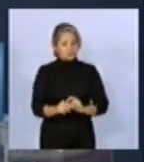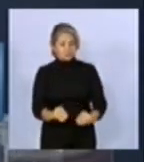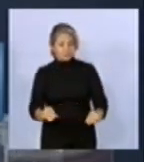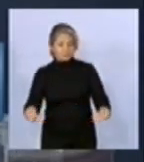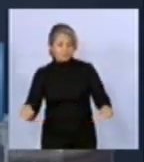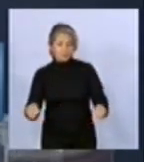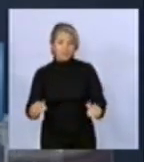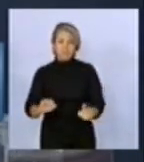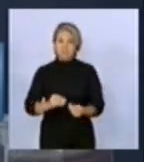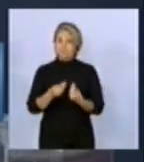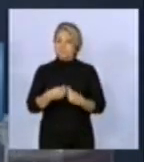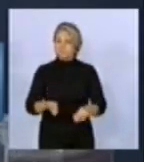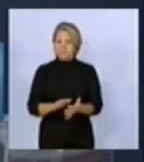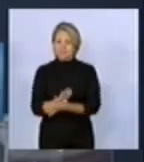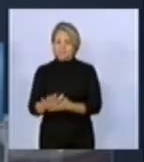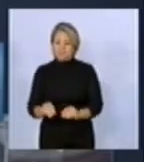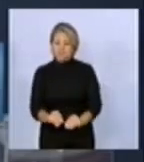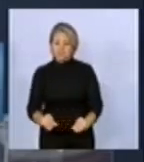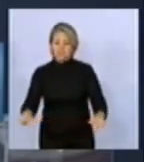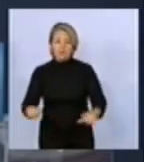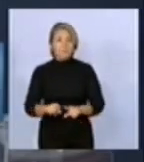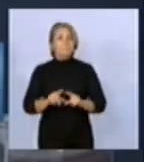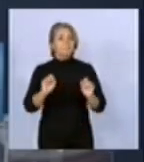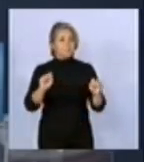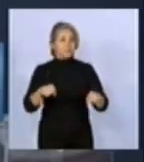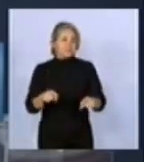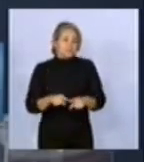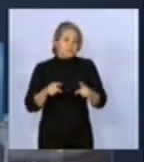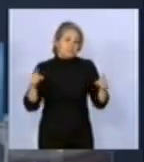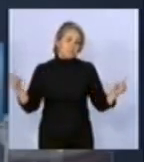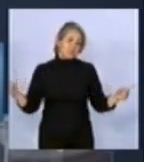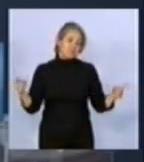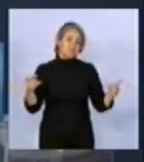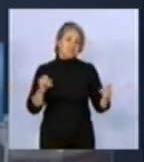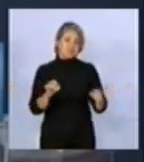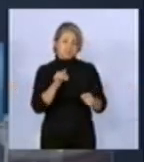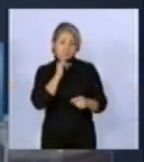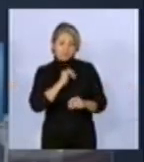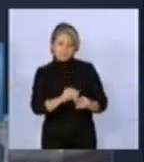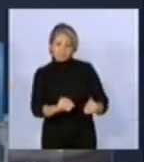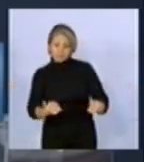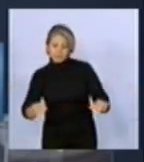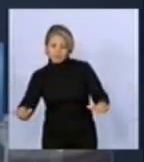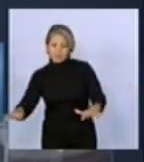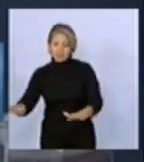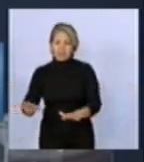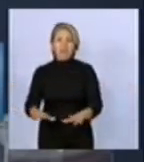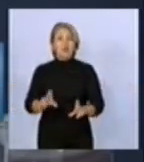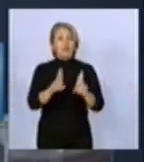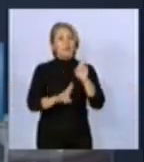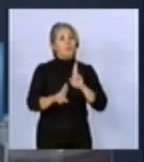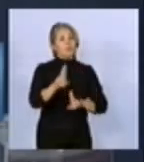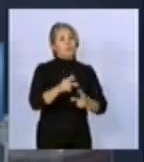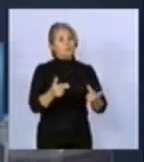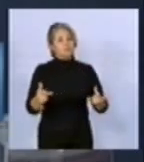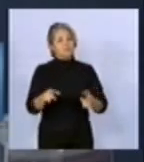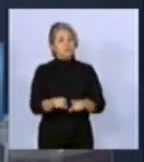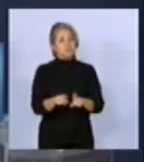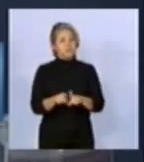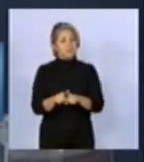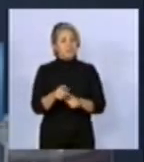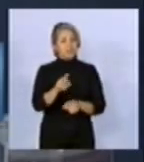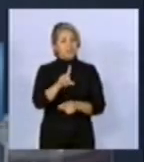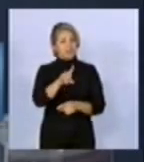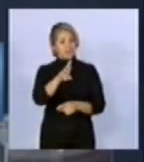erosivo sim mas se torna mais eficiente com a eliminação dos terraços e ou a utilização de terraços de drenagem